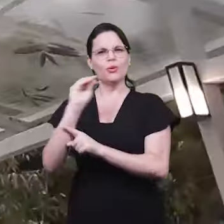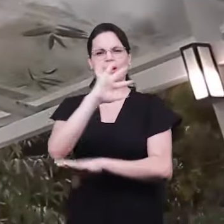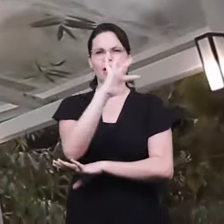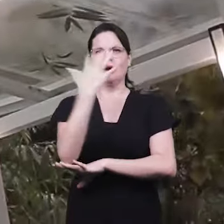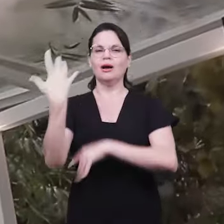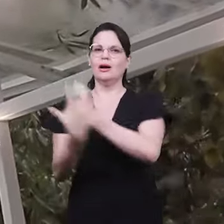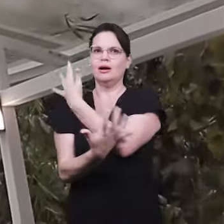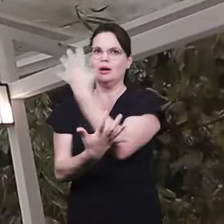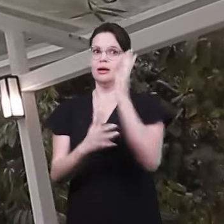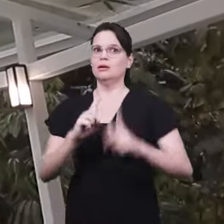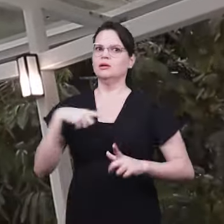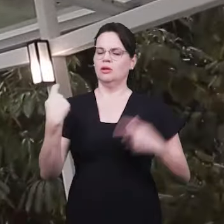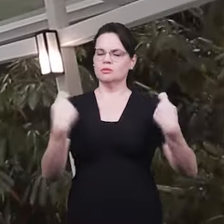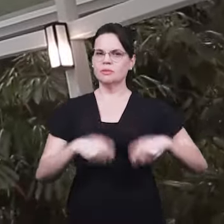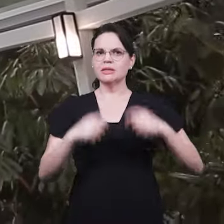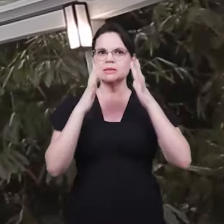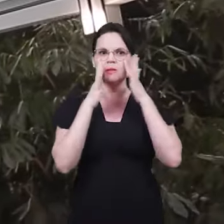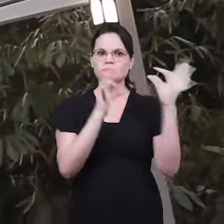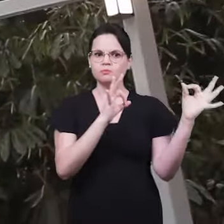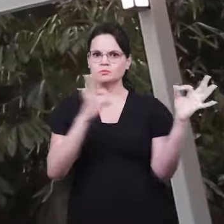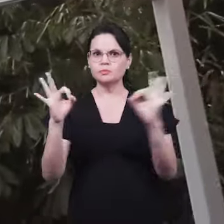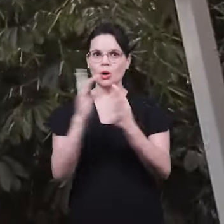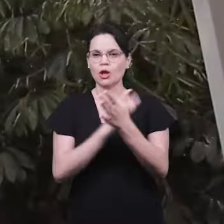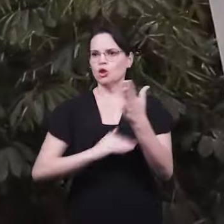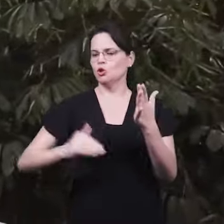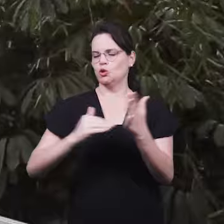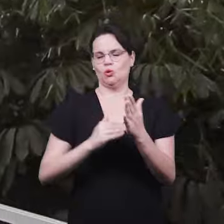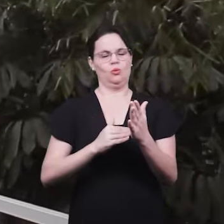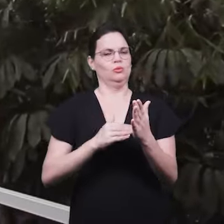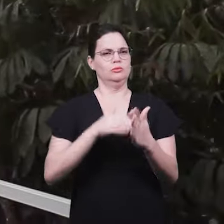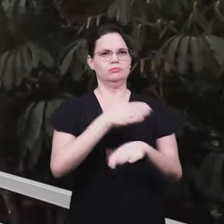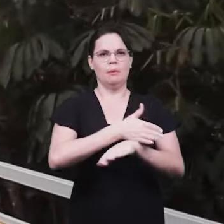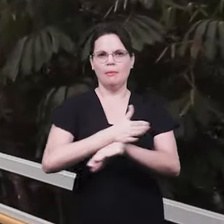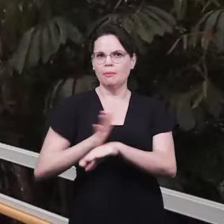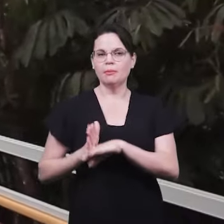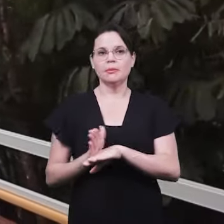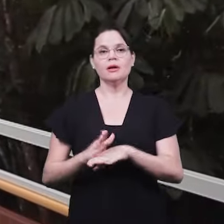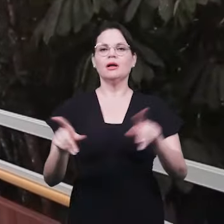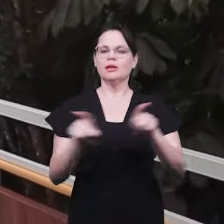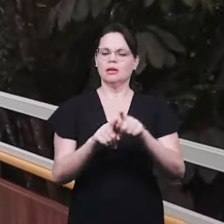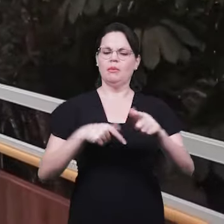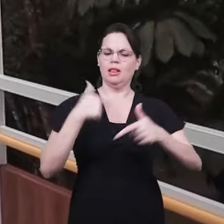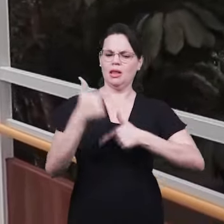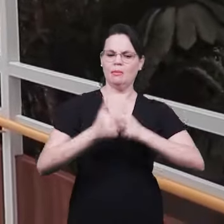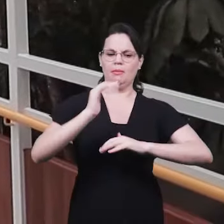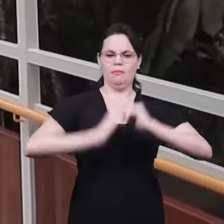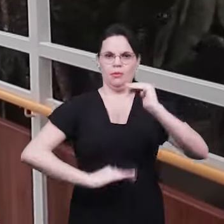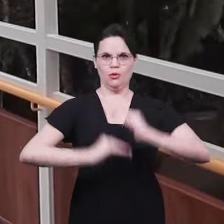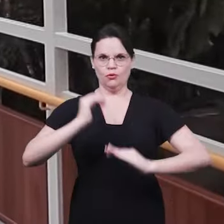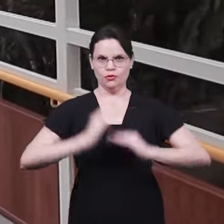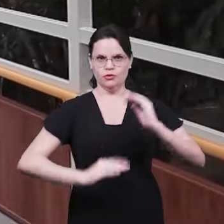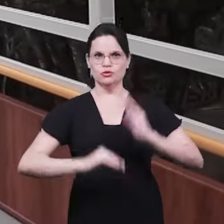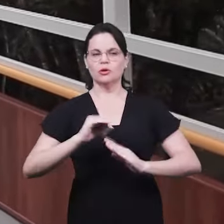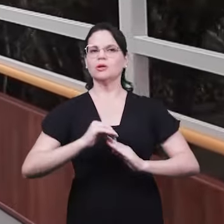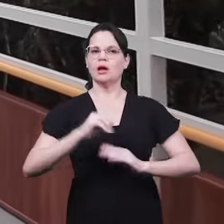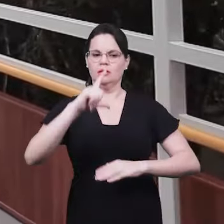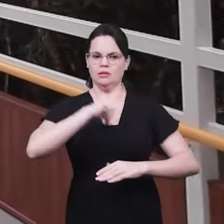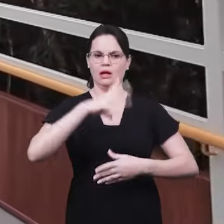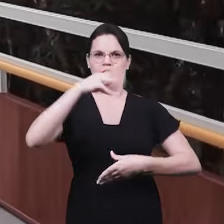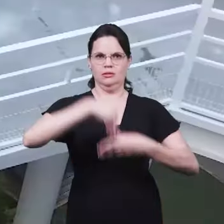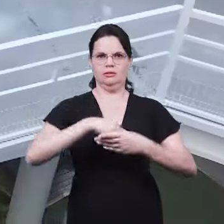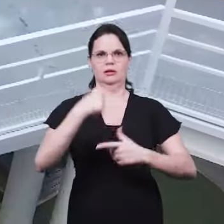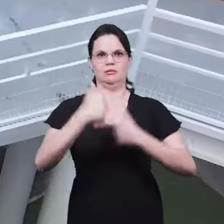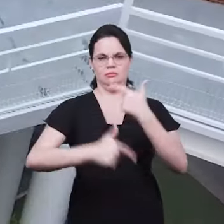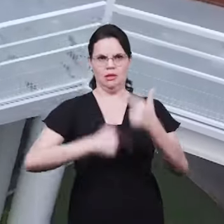atenção do Manaim ao longo da sua história. Além de todo o trabalho profissional e de grande porte que é feito,